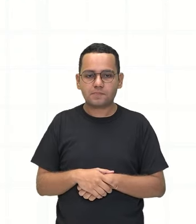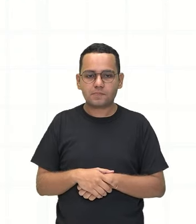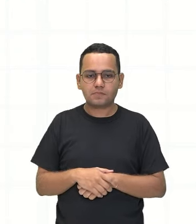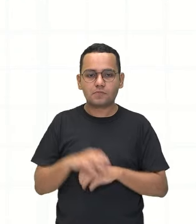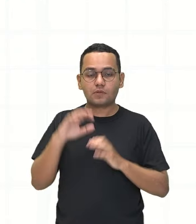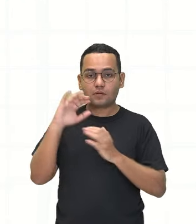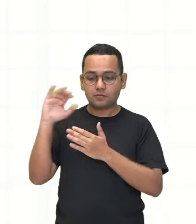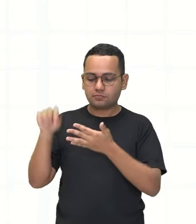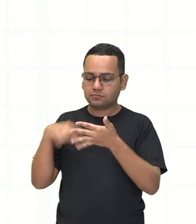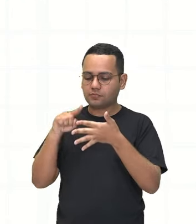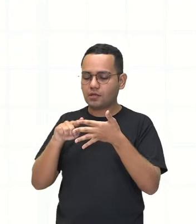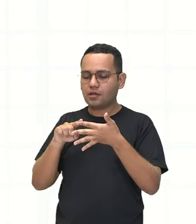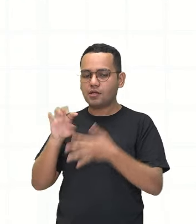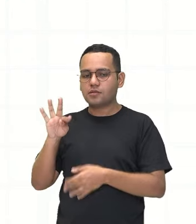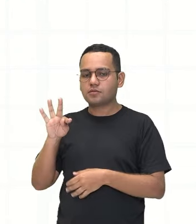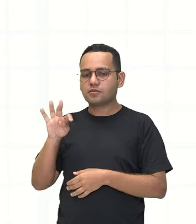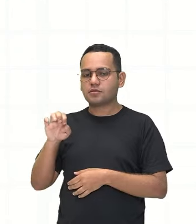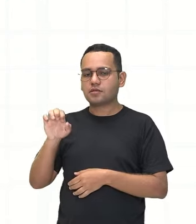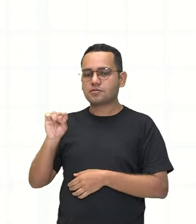Testemunha.